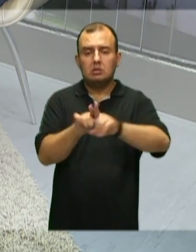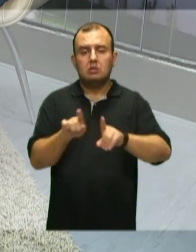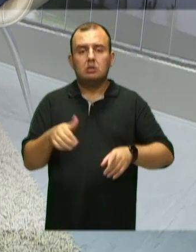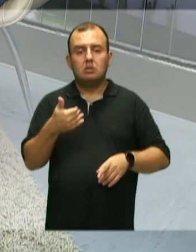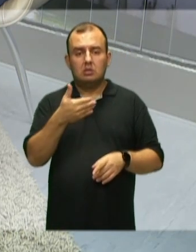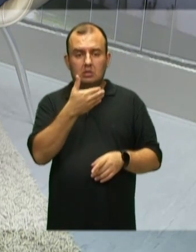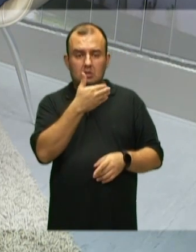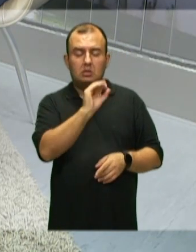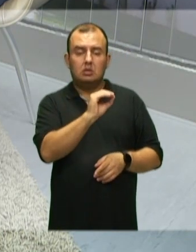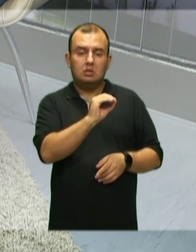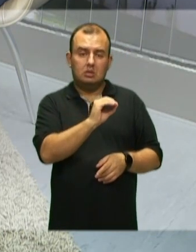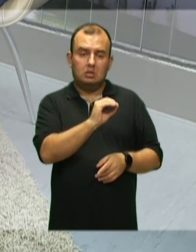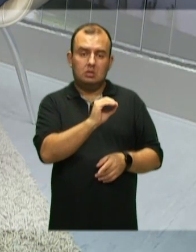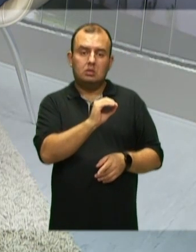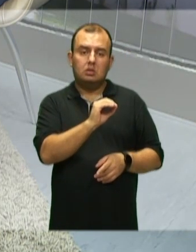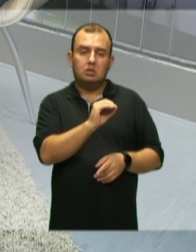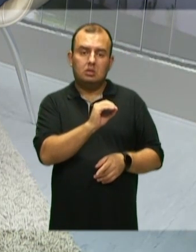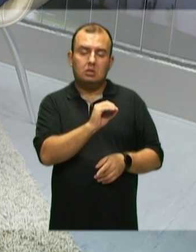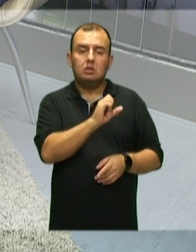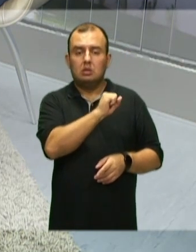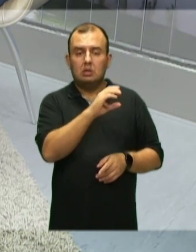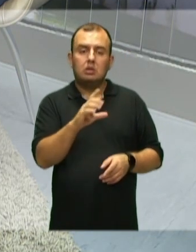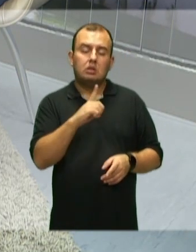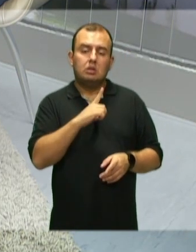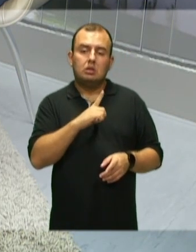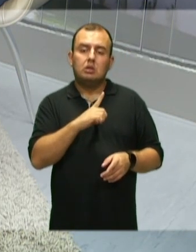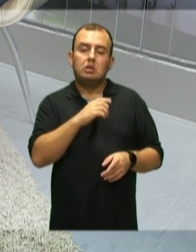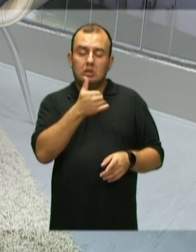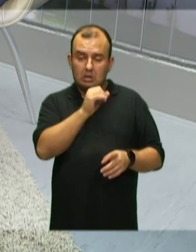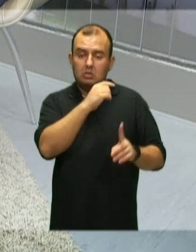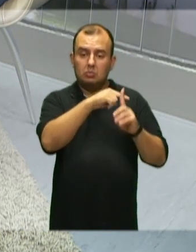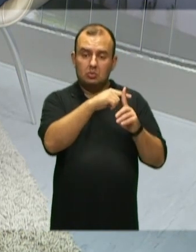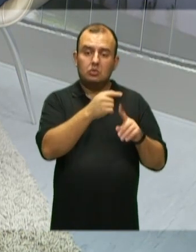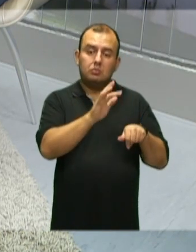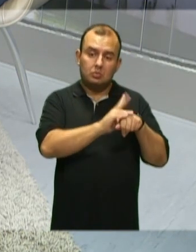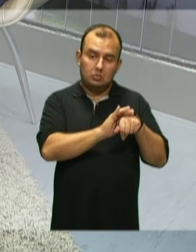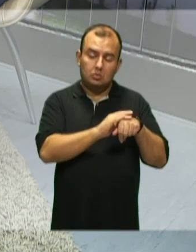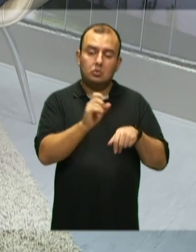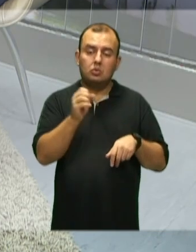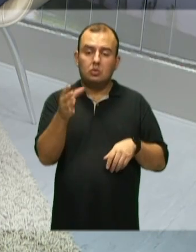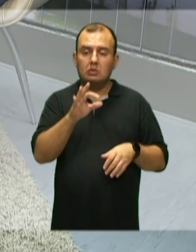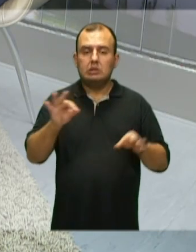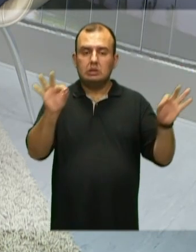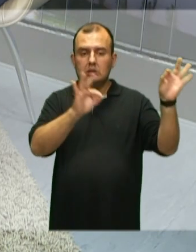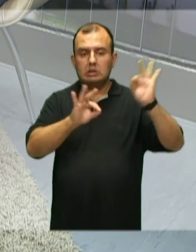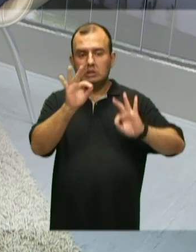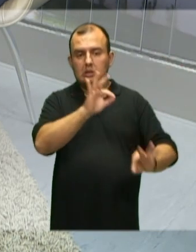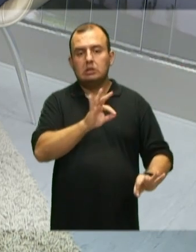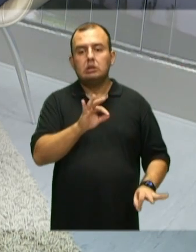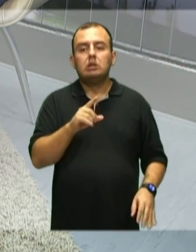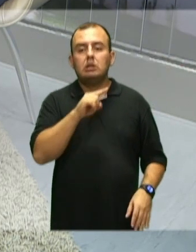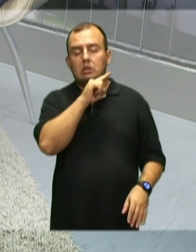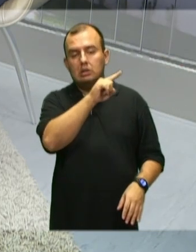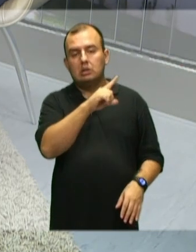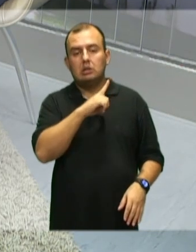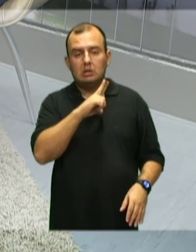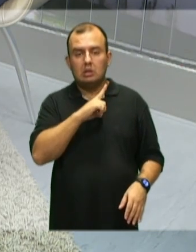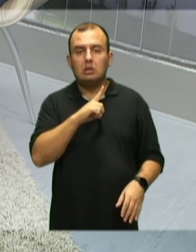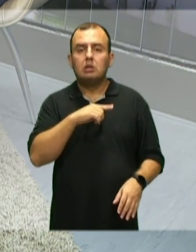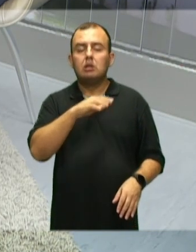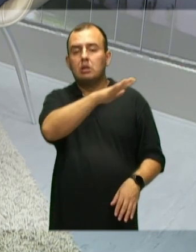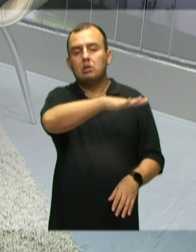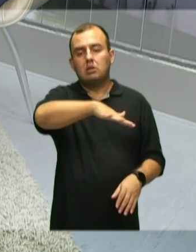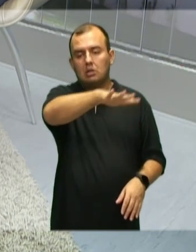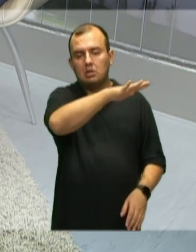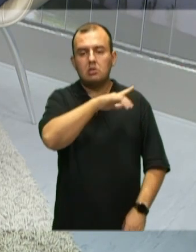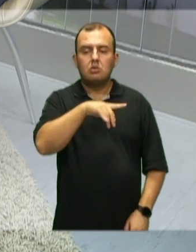casos confirmados de uma nova doença trazida por um outro mosquito que é o Maruim que tem na muito na região